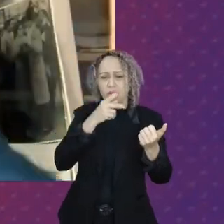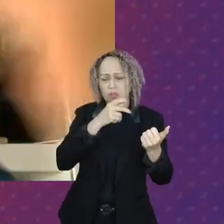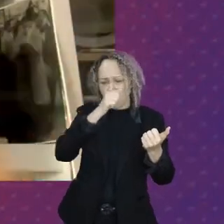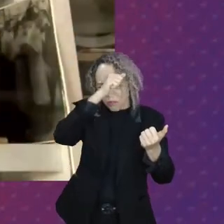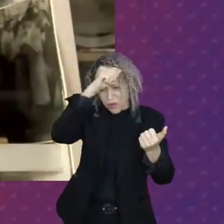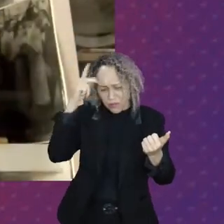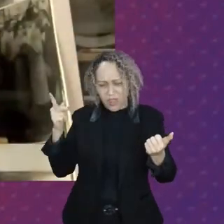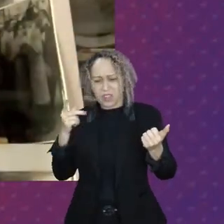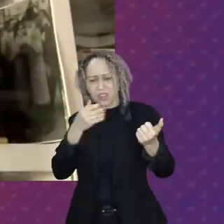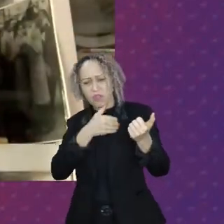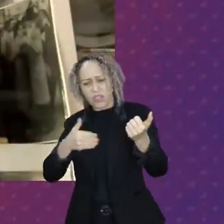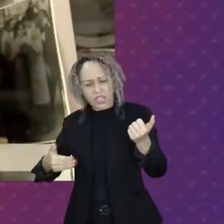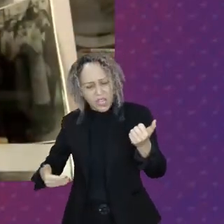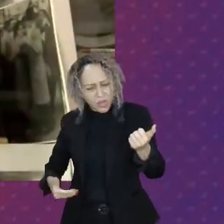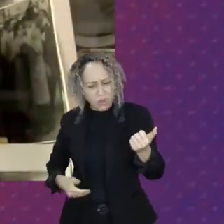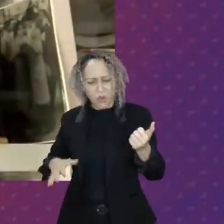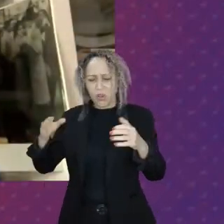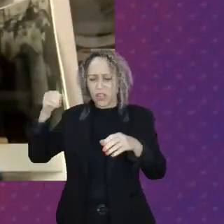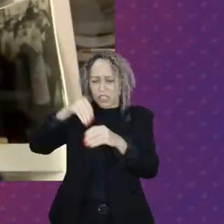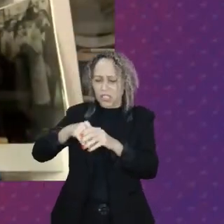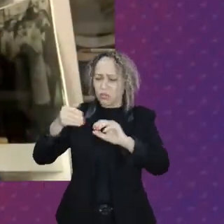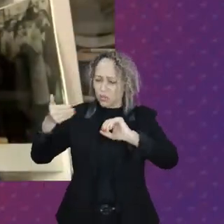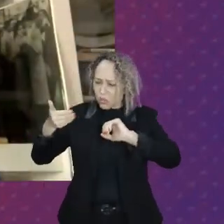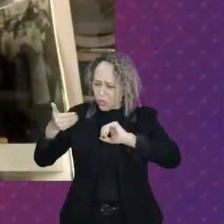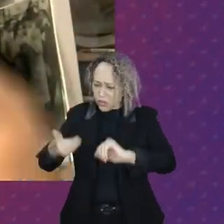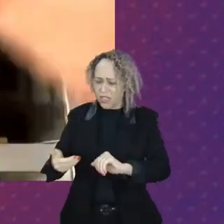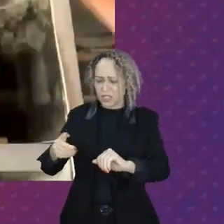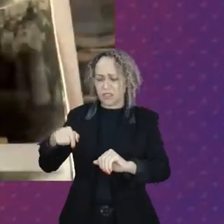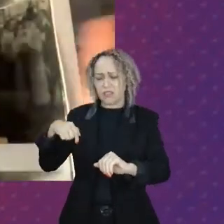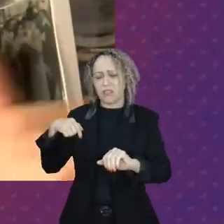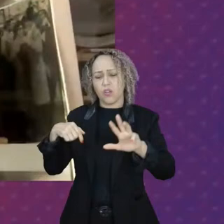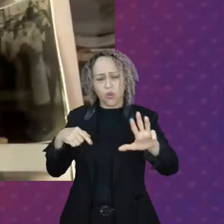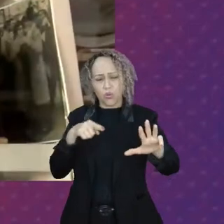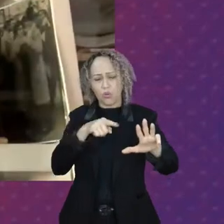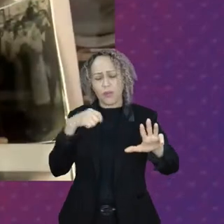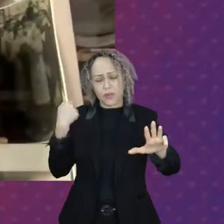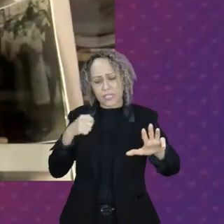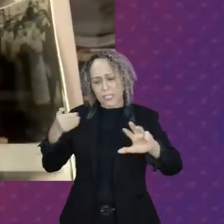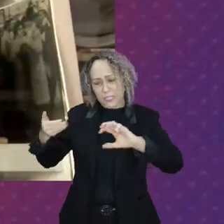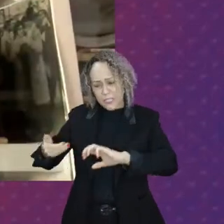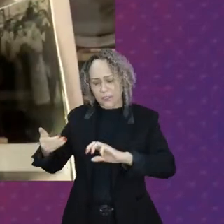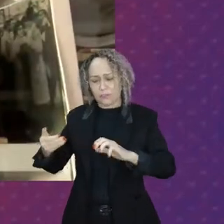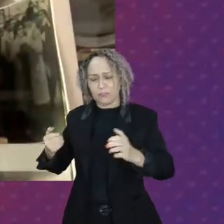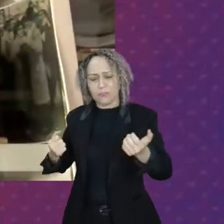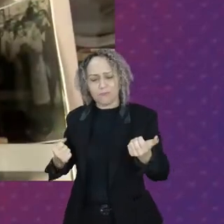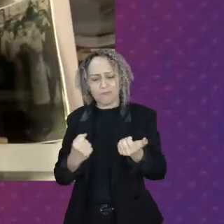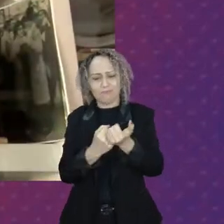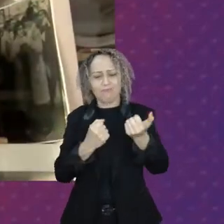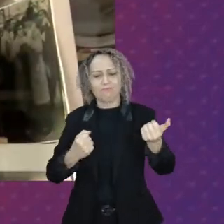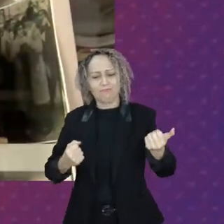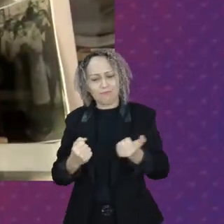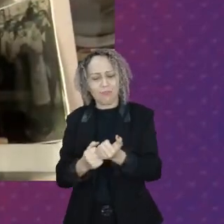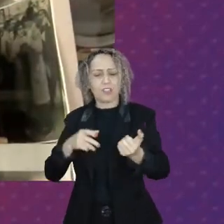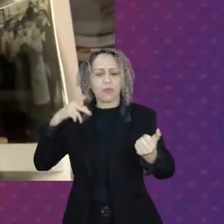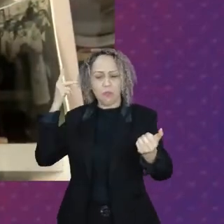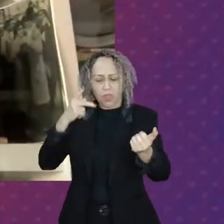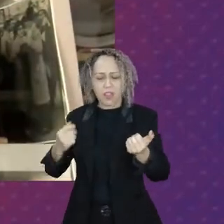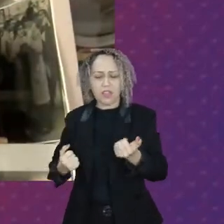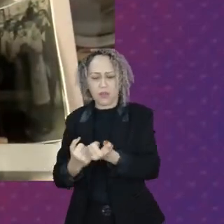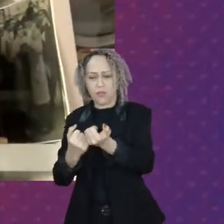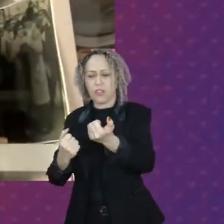Lula, mas nós todos precisamos ser um pouco Lula nos nossos lugares de trabalho, nos nossos locais de